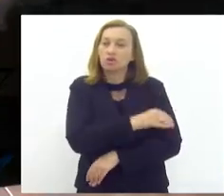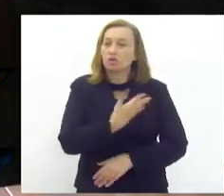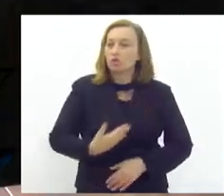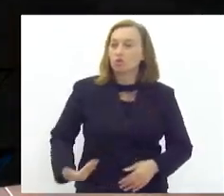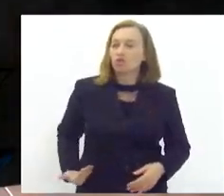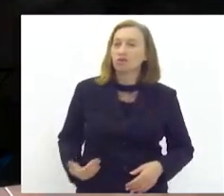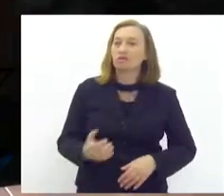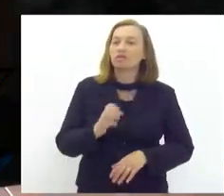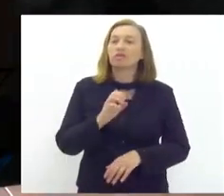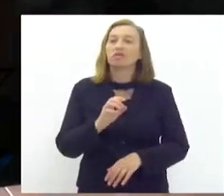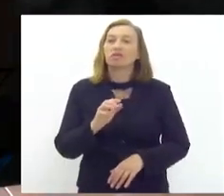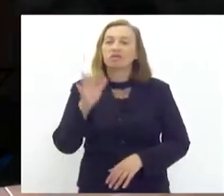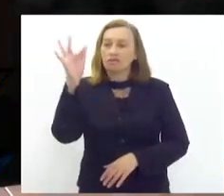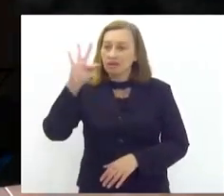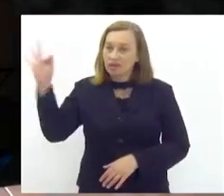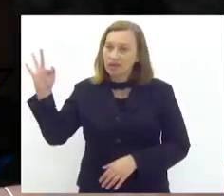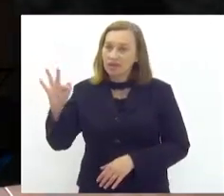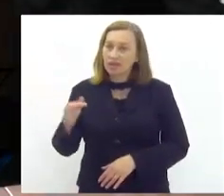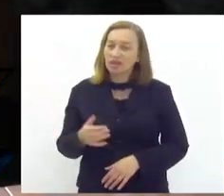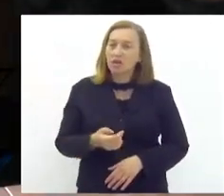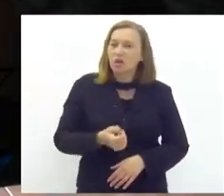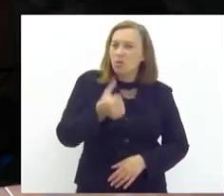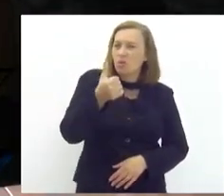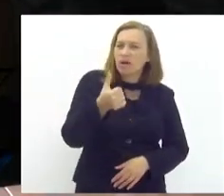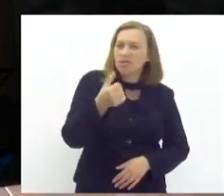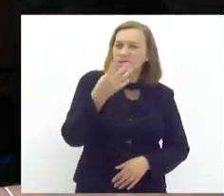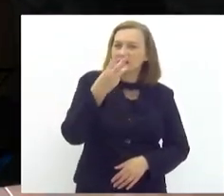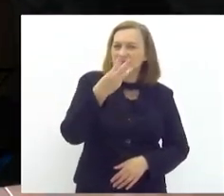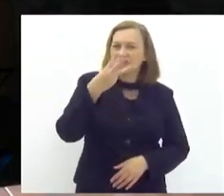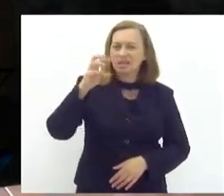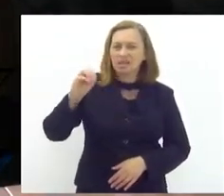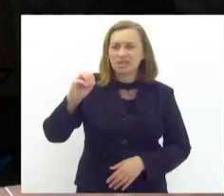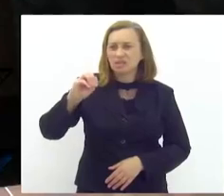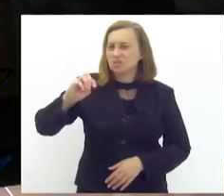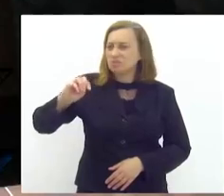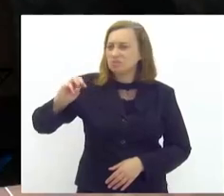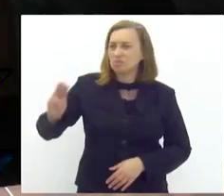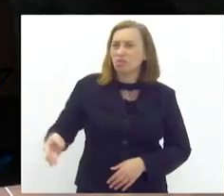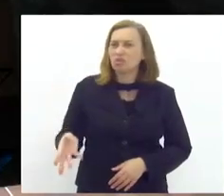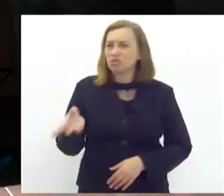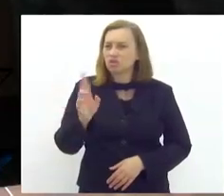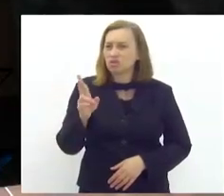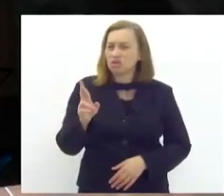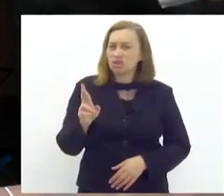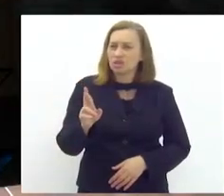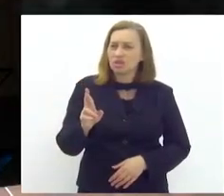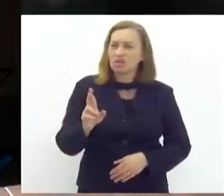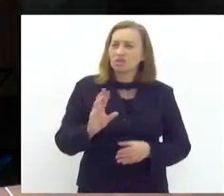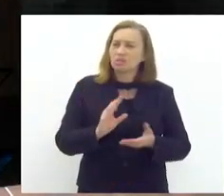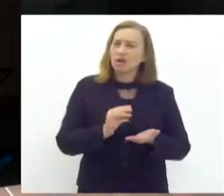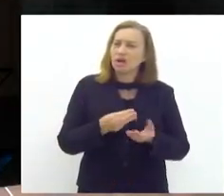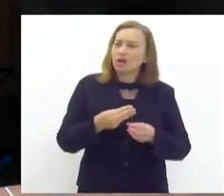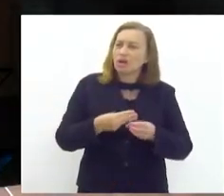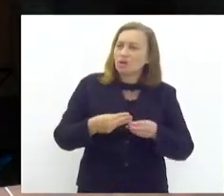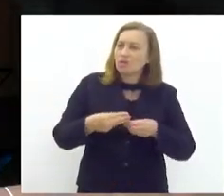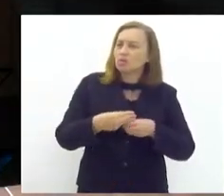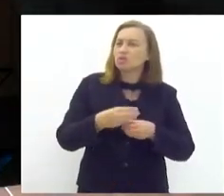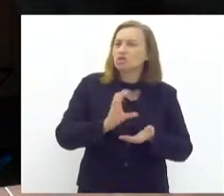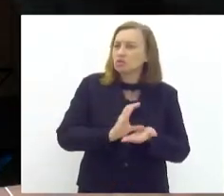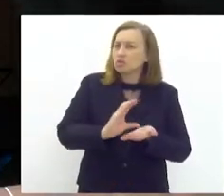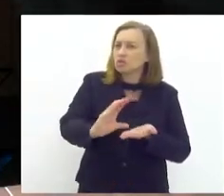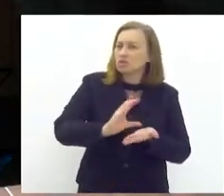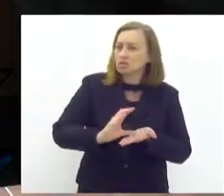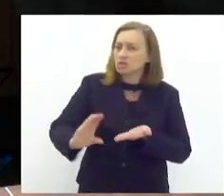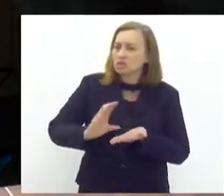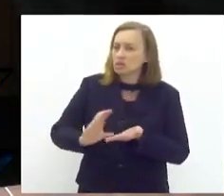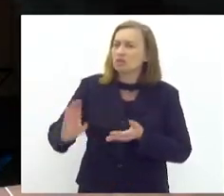federal tá portando quase 300 milhões de reais para municípios e também para o